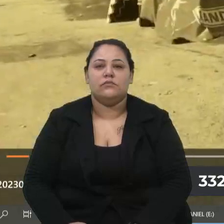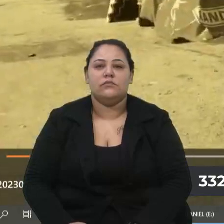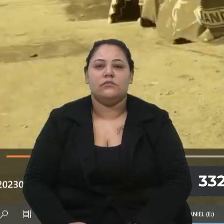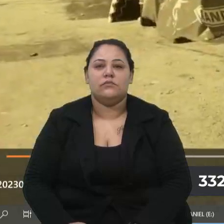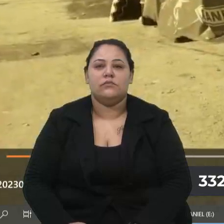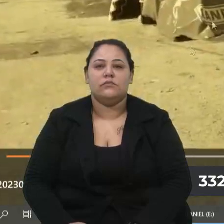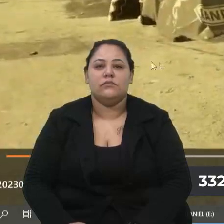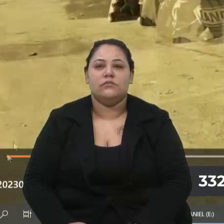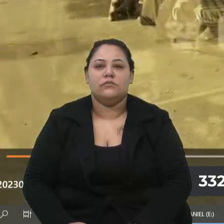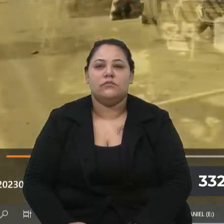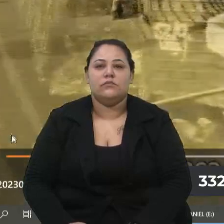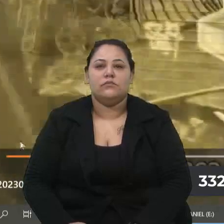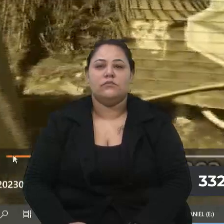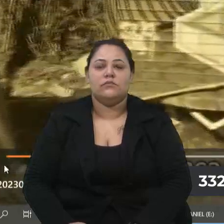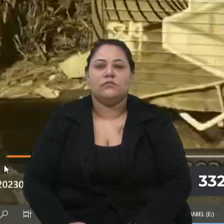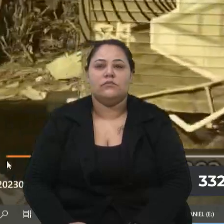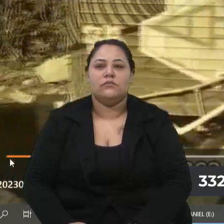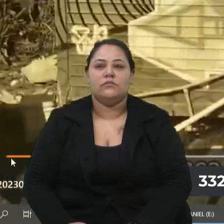Hã?